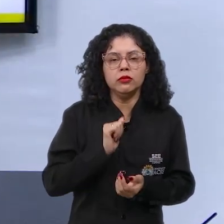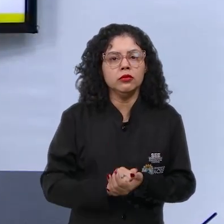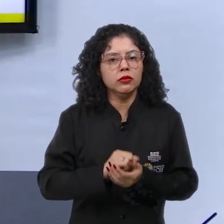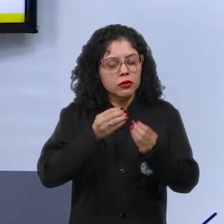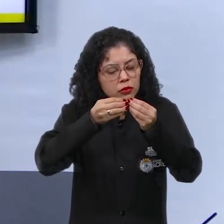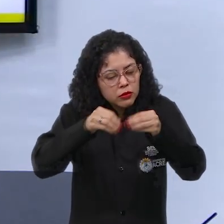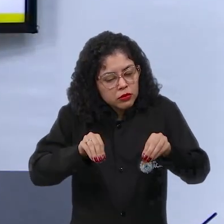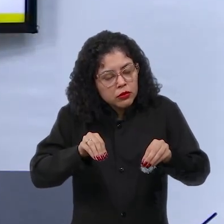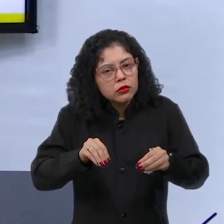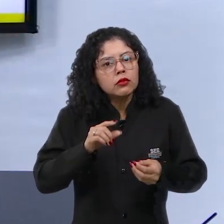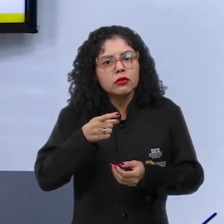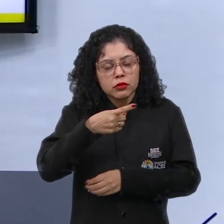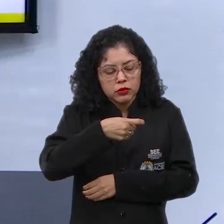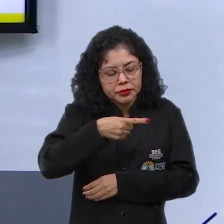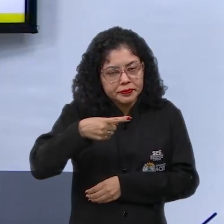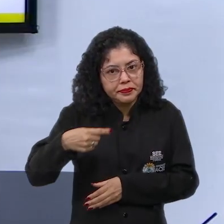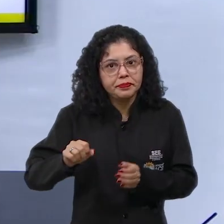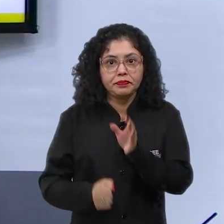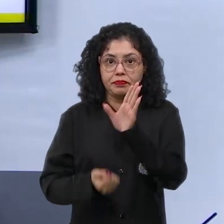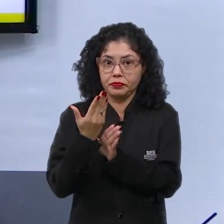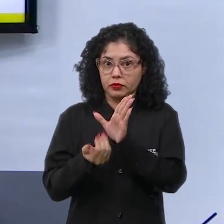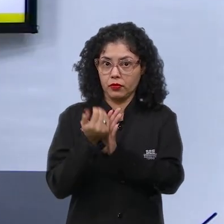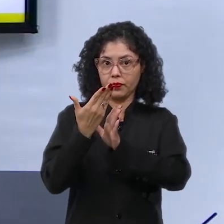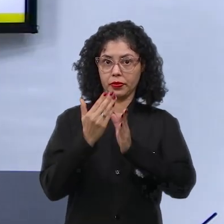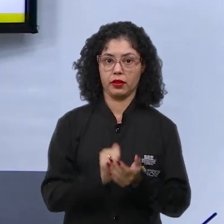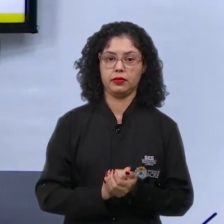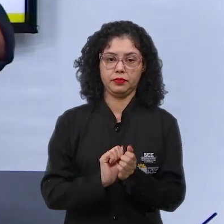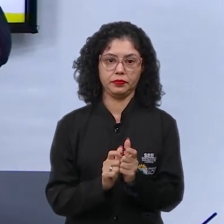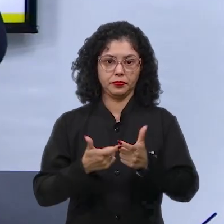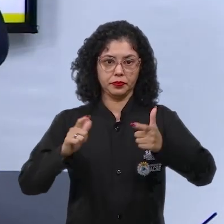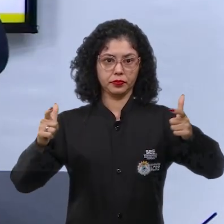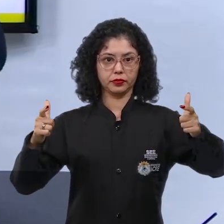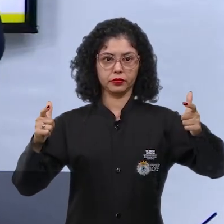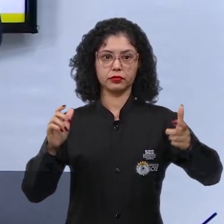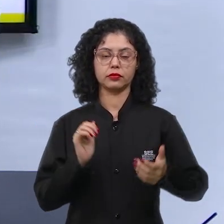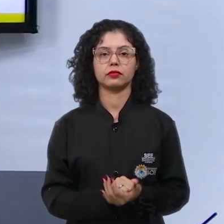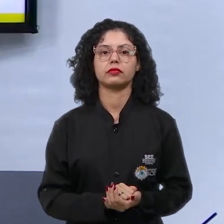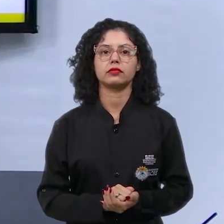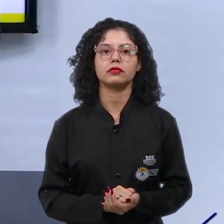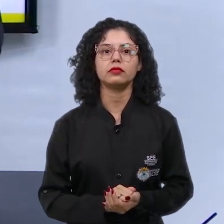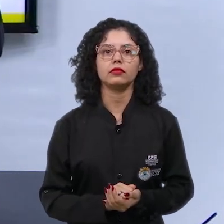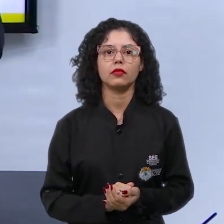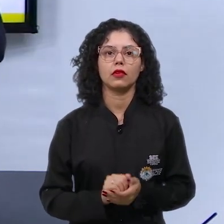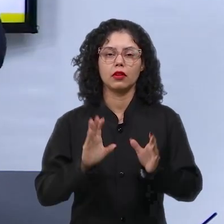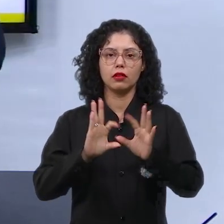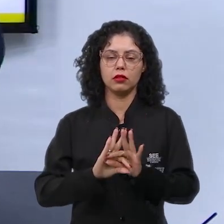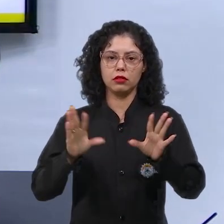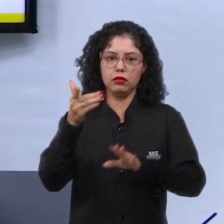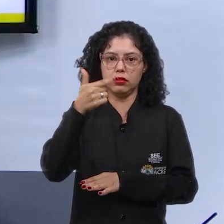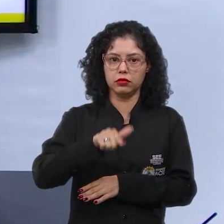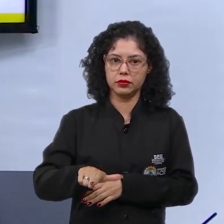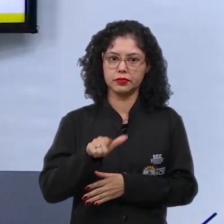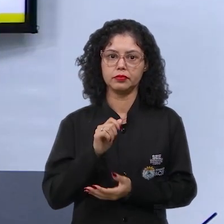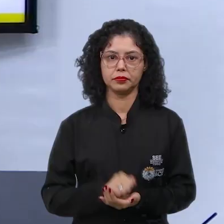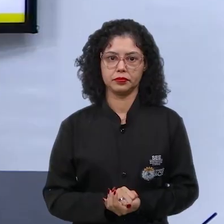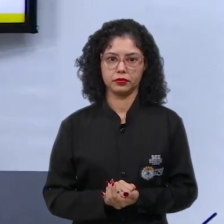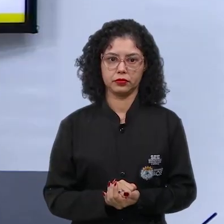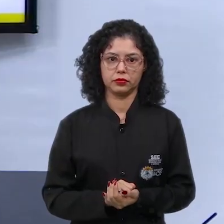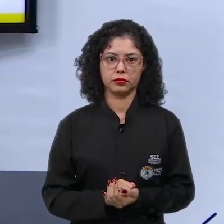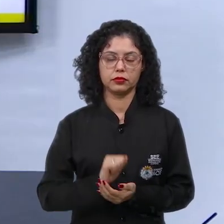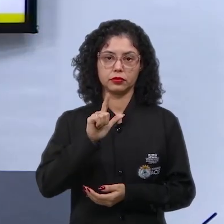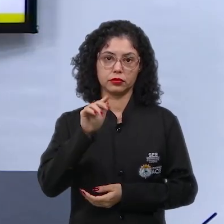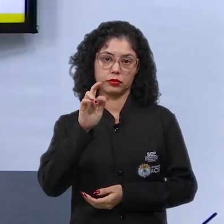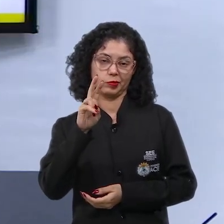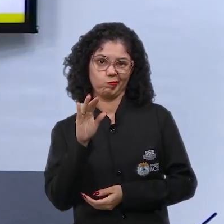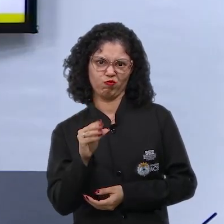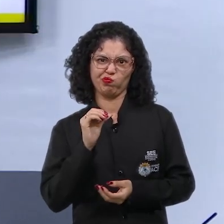ovos da lagarta, vai se multiplicar, vai crescer e vai ser solta de novo na lavoura.